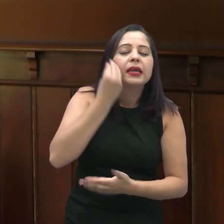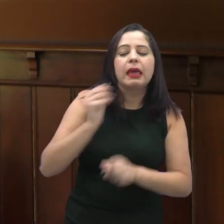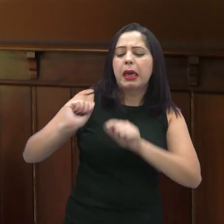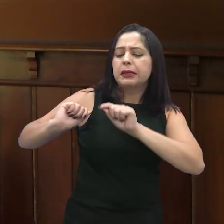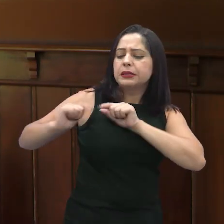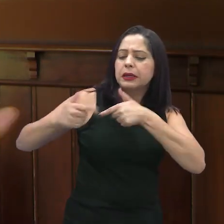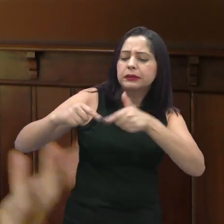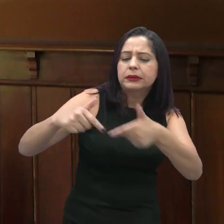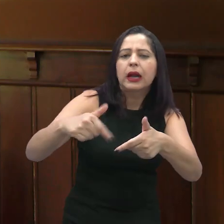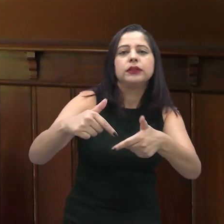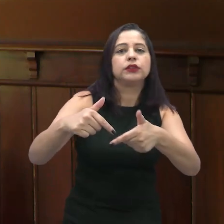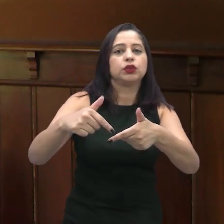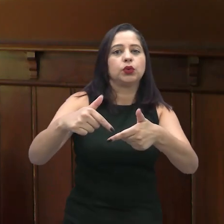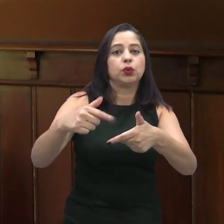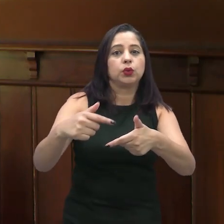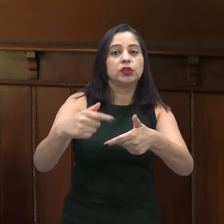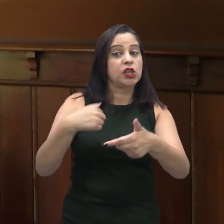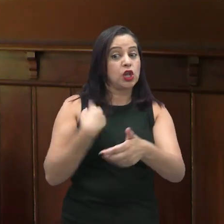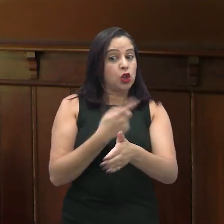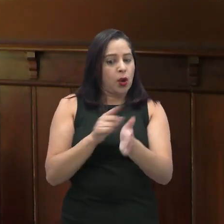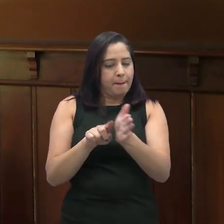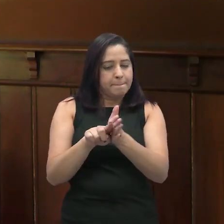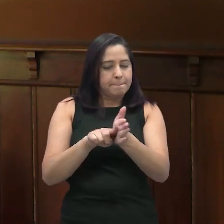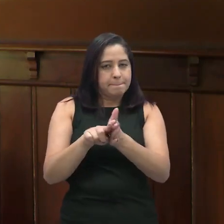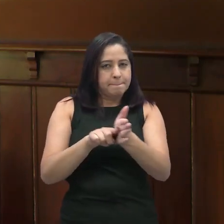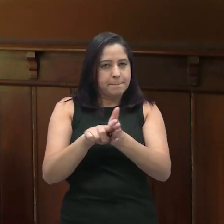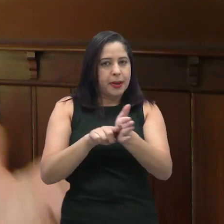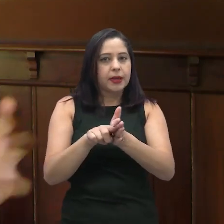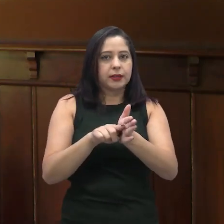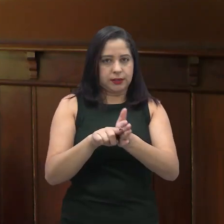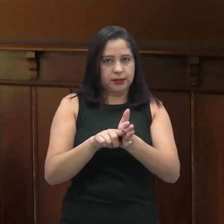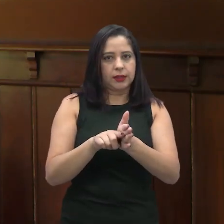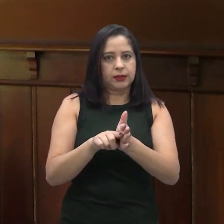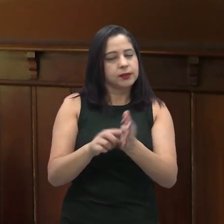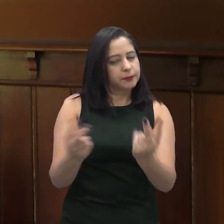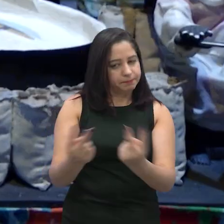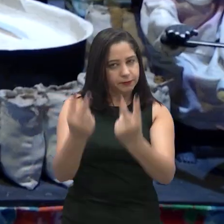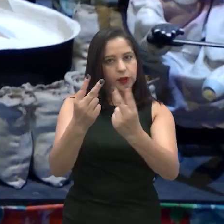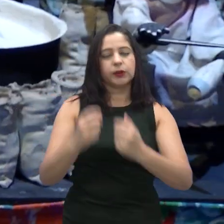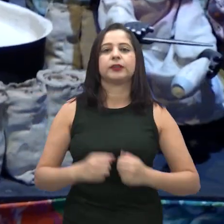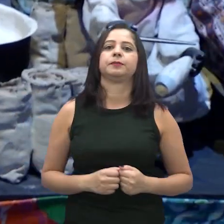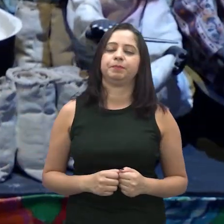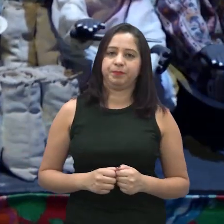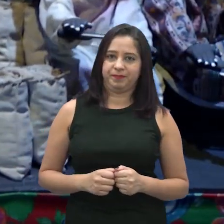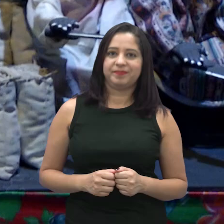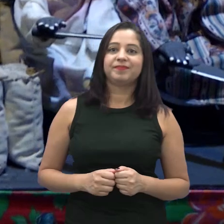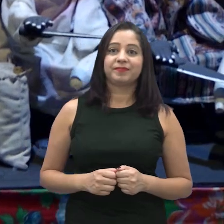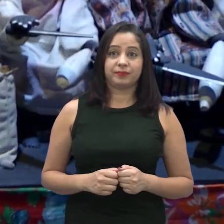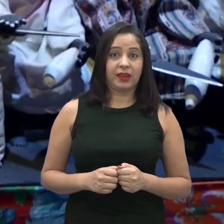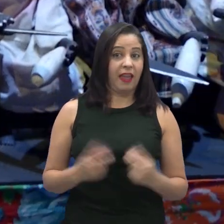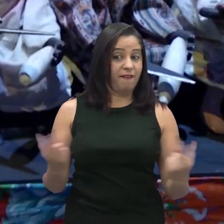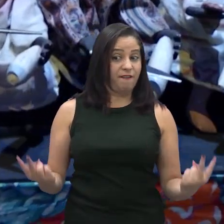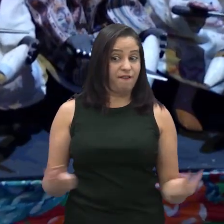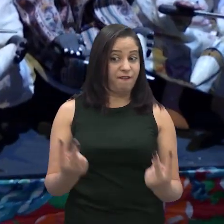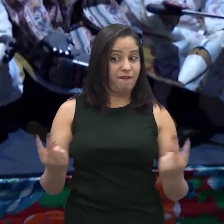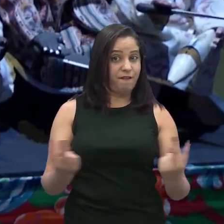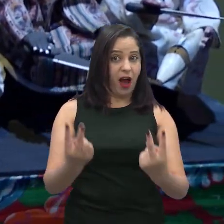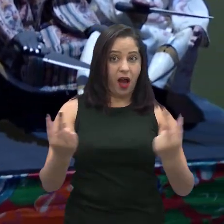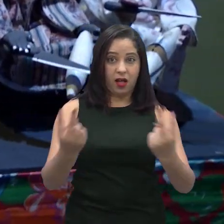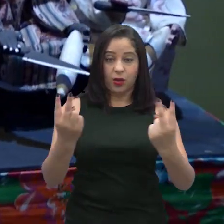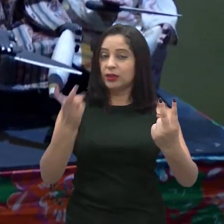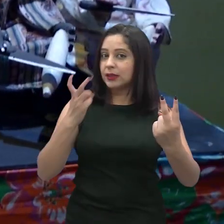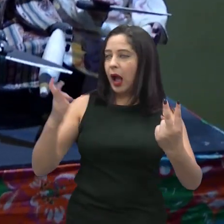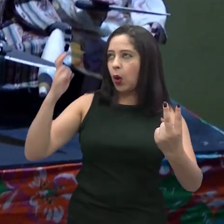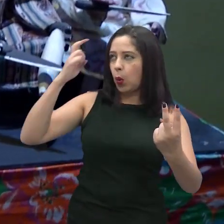cultural das pessoas da região e, a partir desse reconhecimento, valorizar. E para fortalecer a valorização das